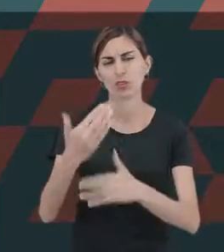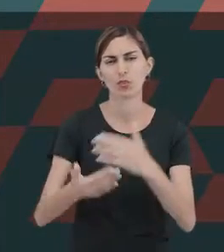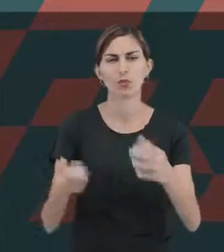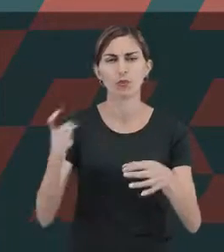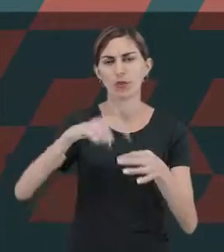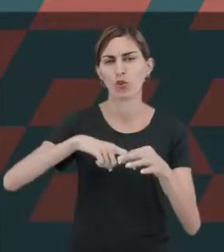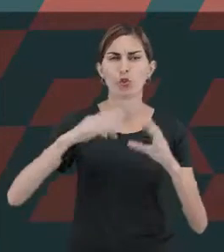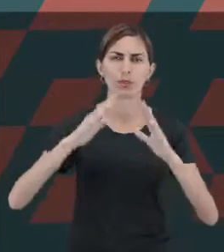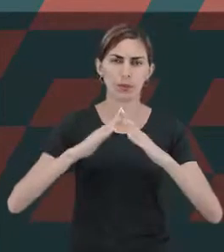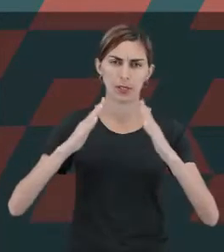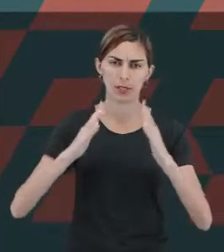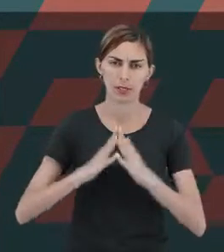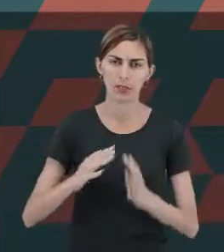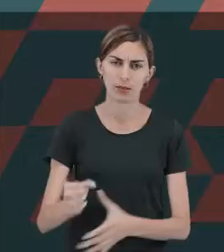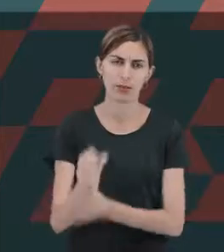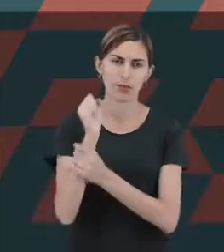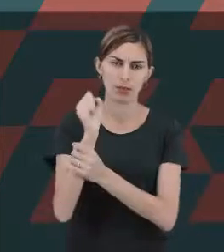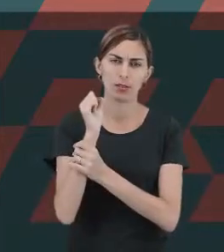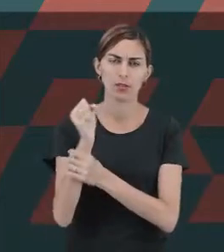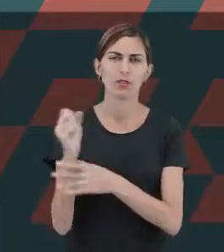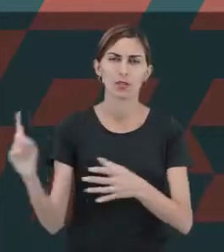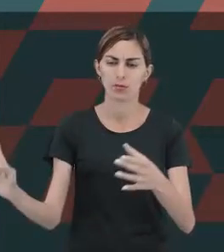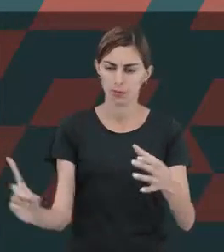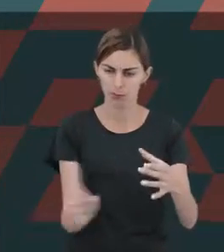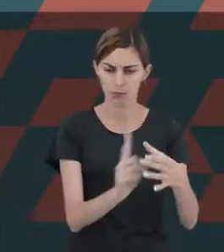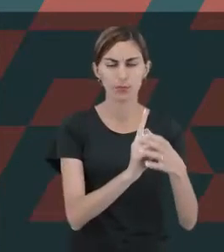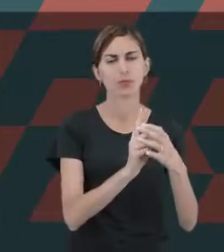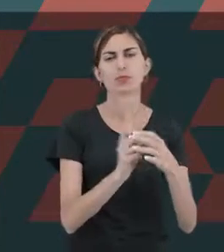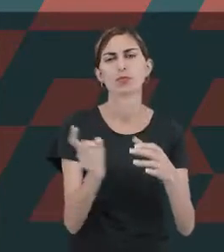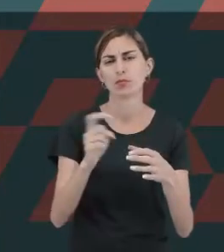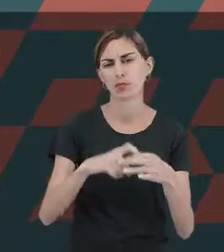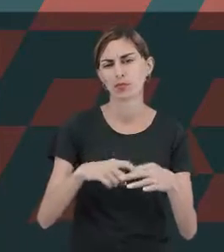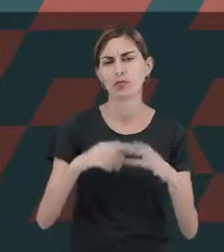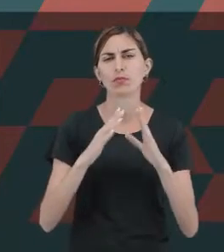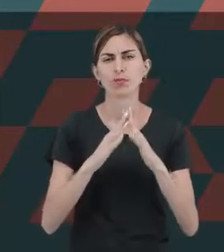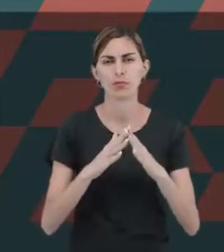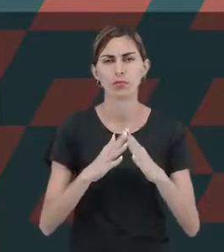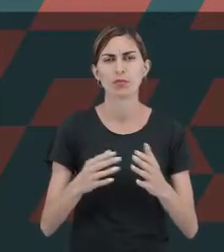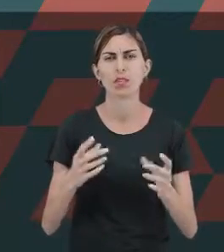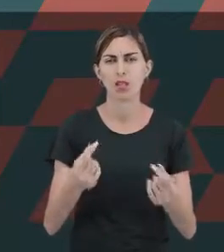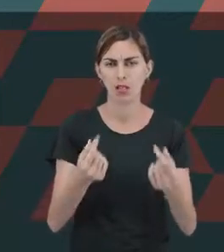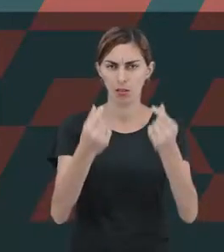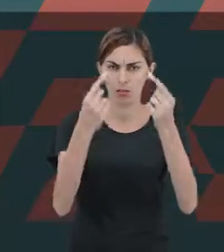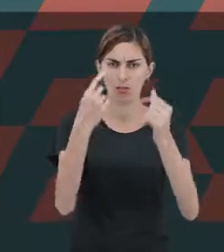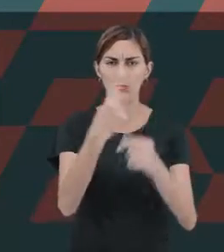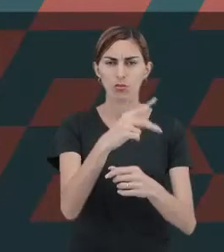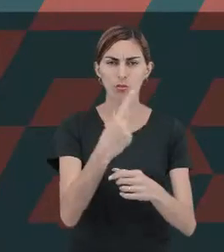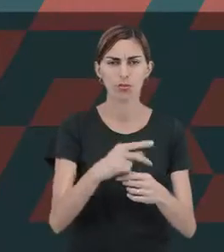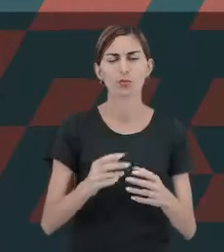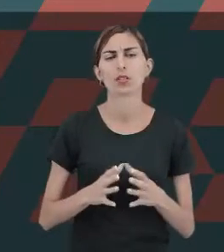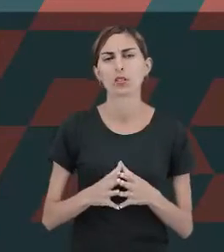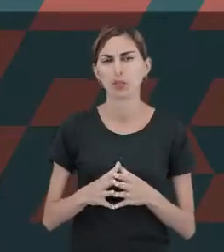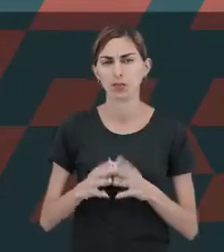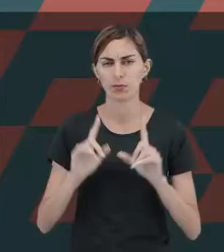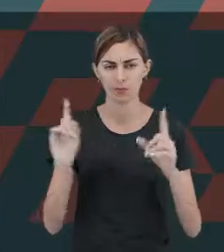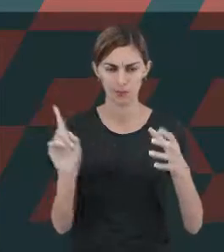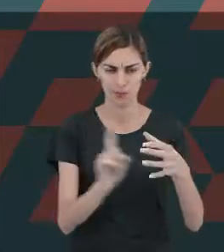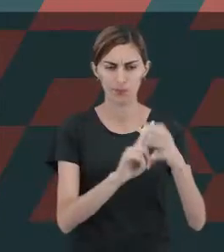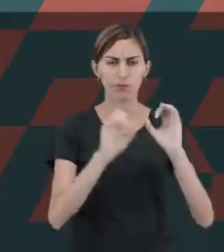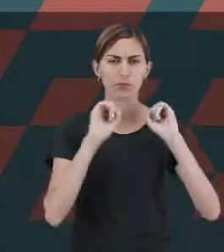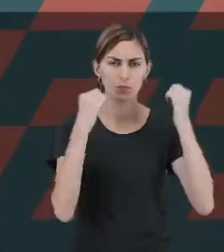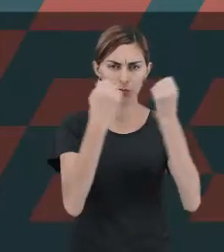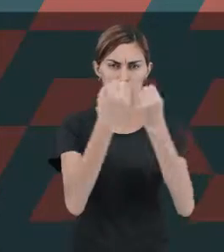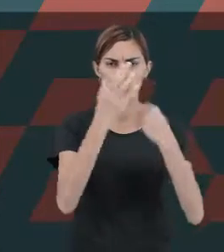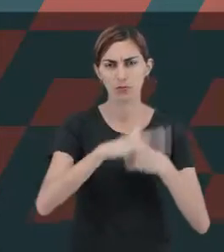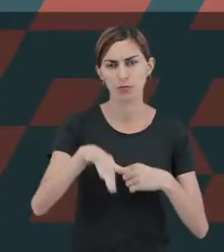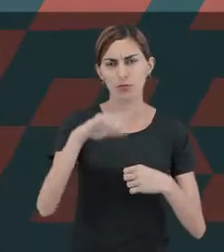para casa, garantindo a reinserção e garantia econômica e de interação social